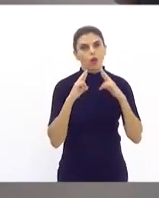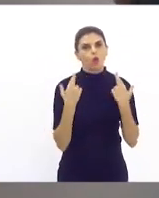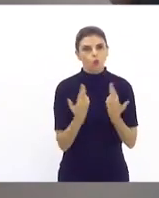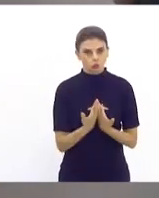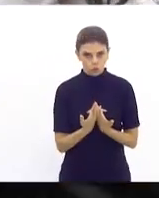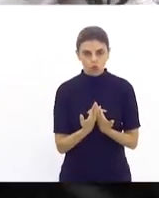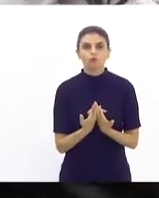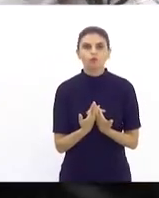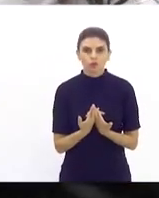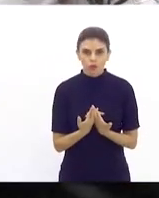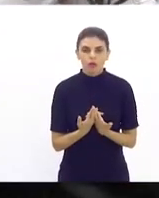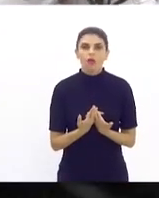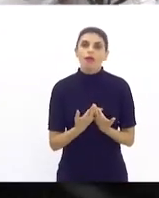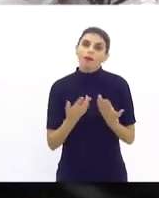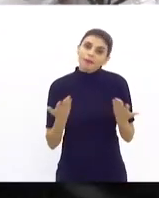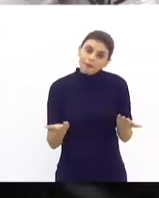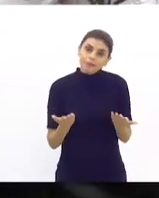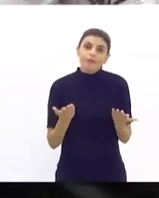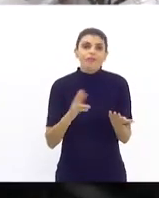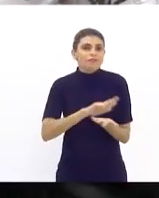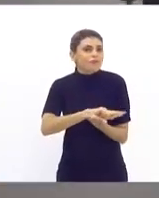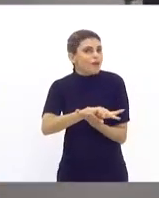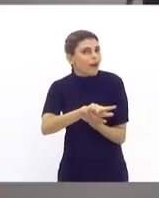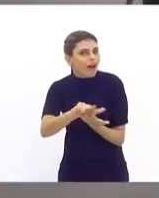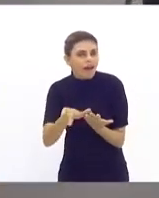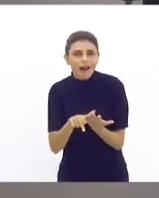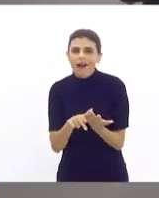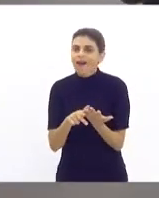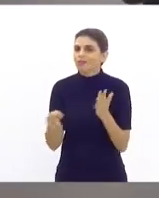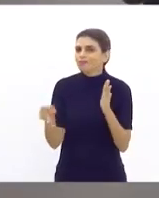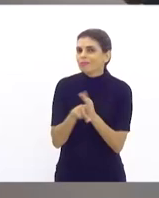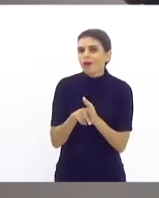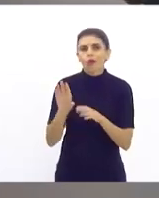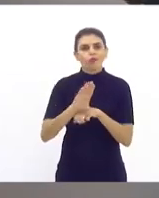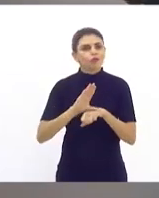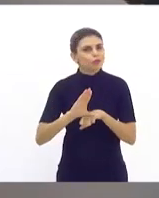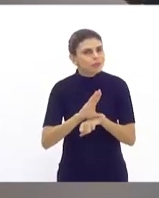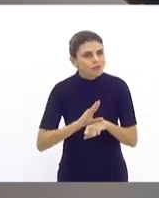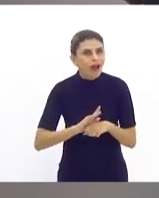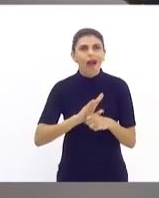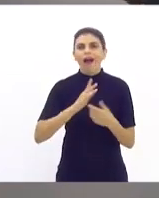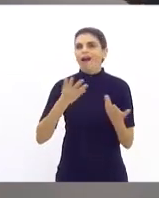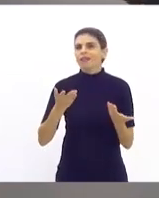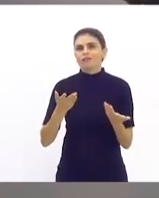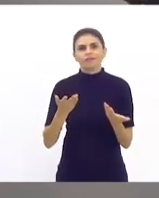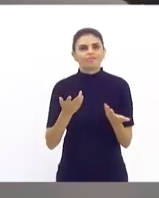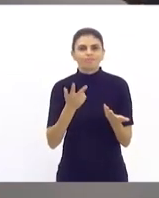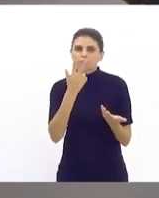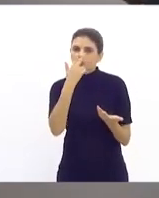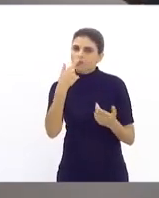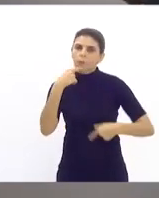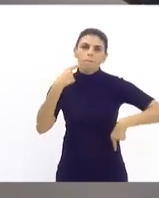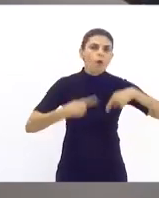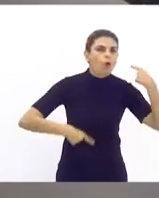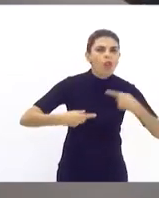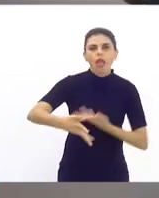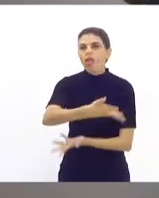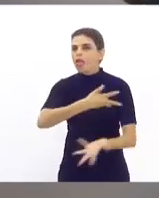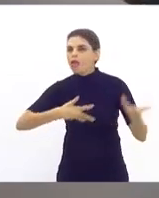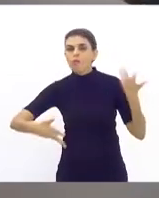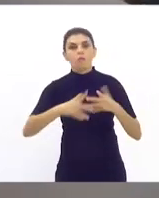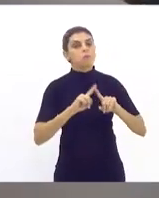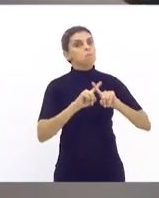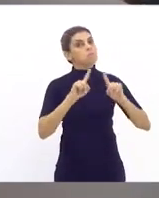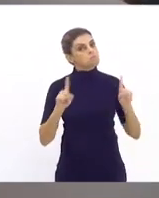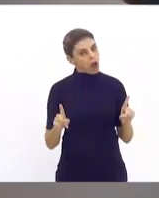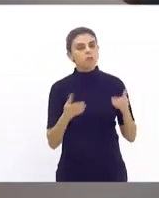e relatoria do deputado Delano Lange. E vários com juridicidade, constitucionalidade. Então, quer dizer, não teria nem tanta polêmica, teoricamente,